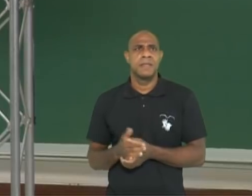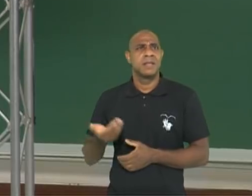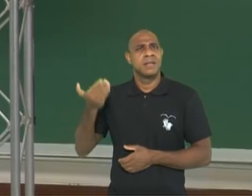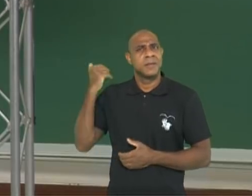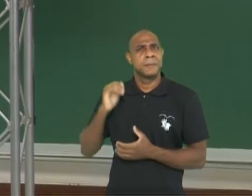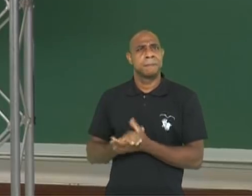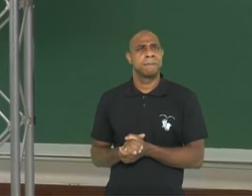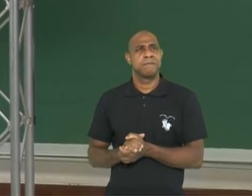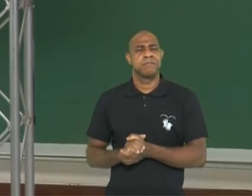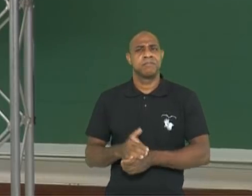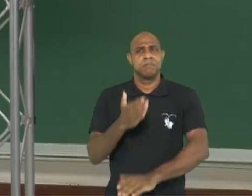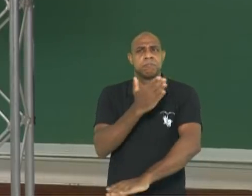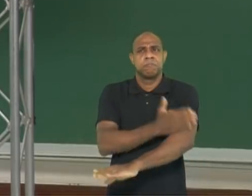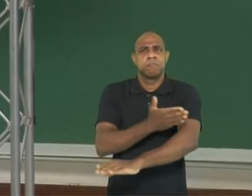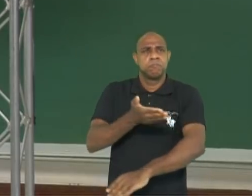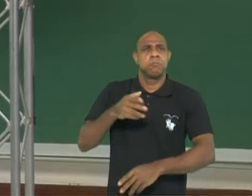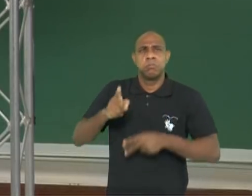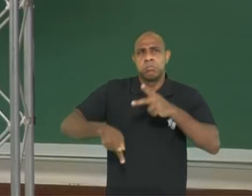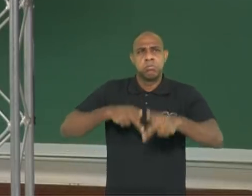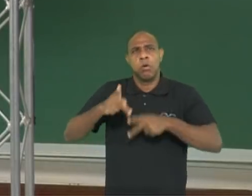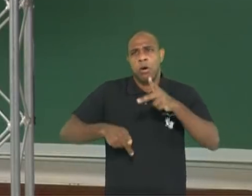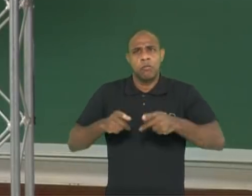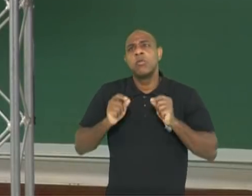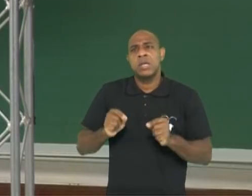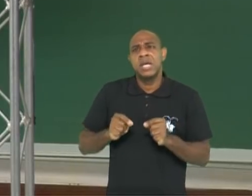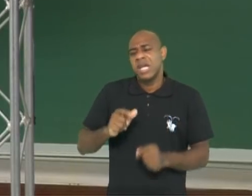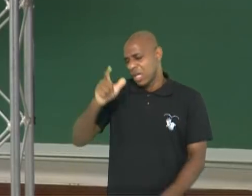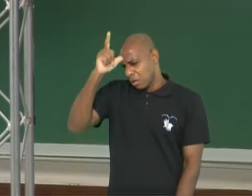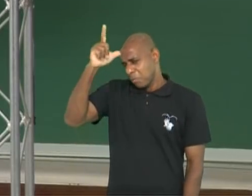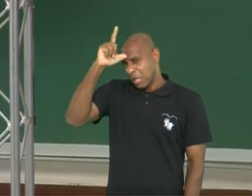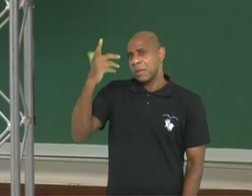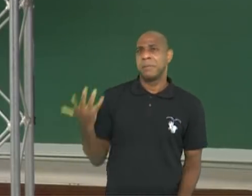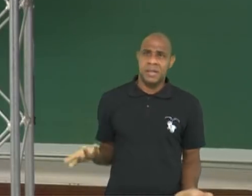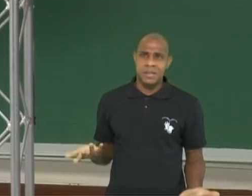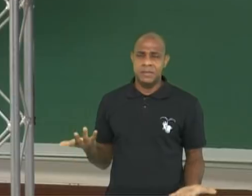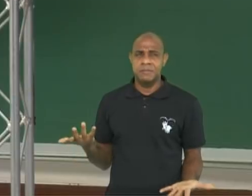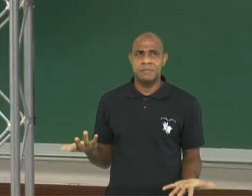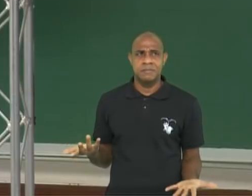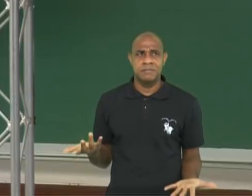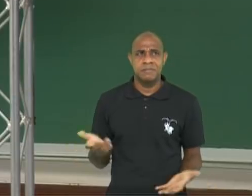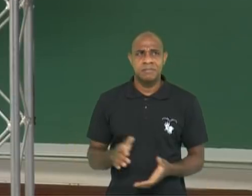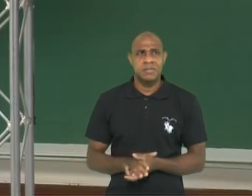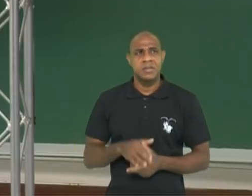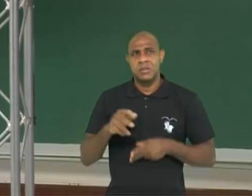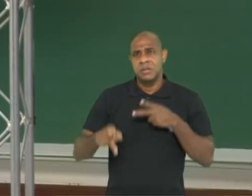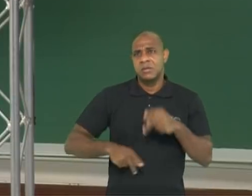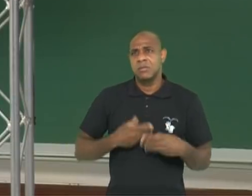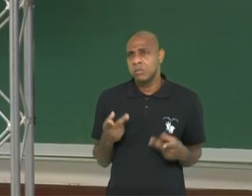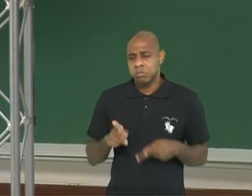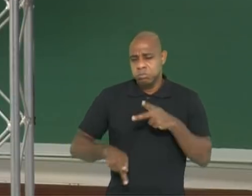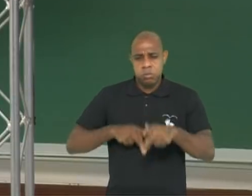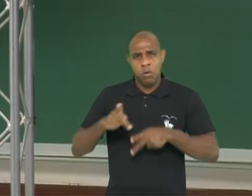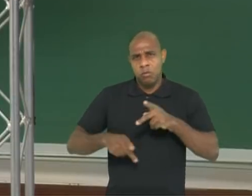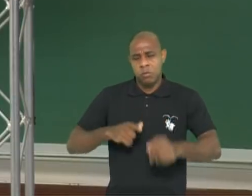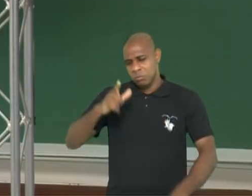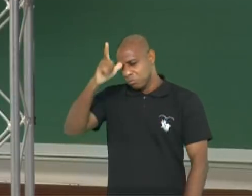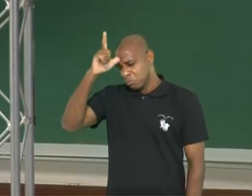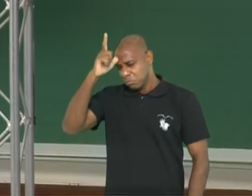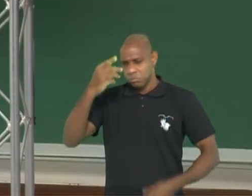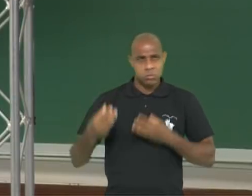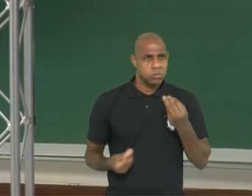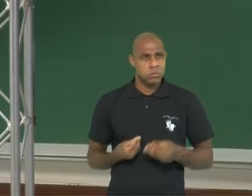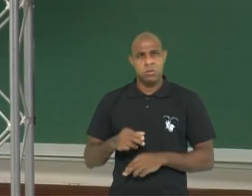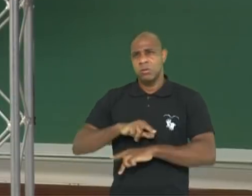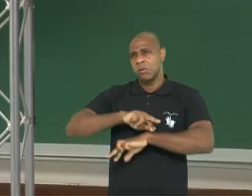povos germânicos, que a gente, inclusive, tenta generalizar chamando eles de germanos, que é uma dificuldade imensa. Agora são milhares de